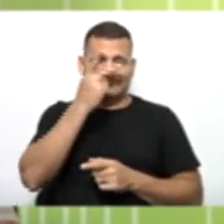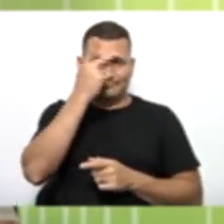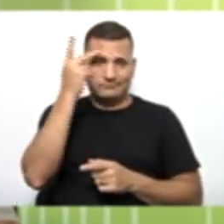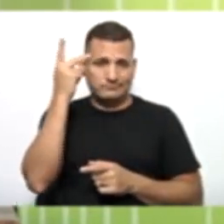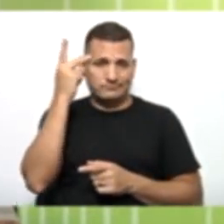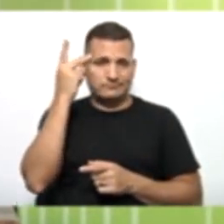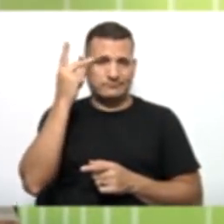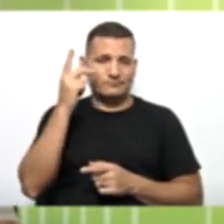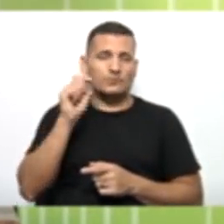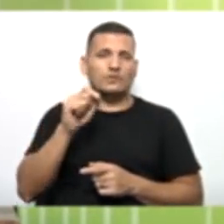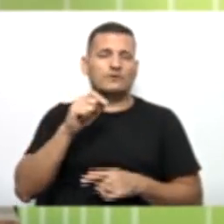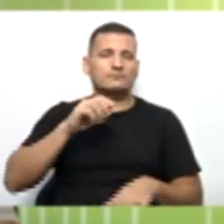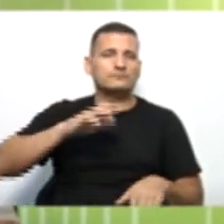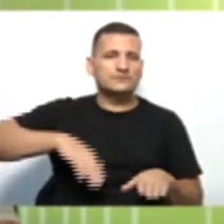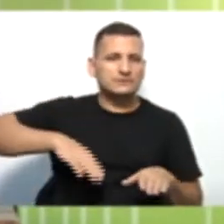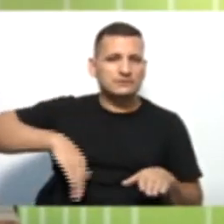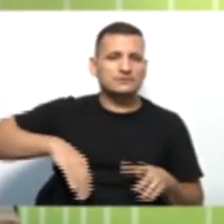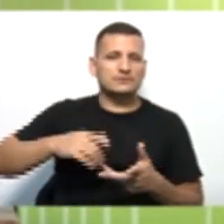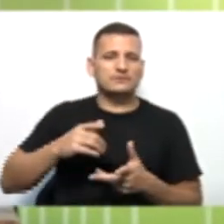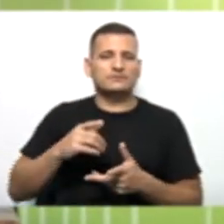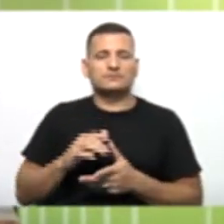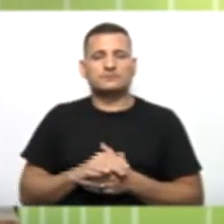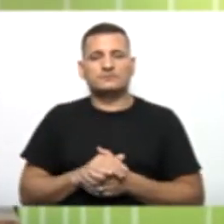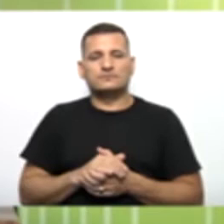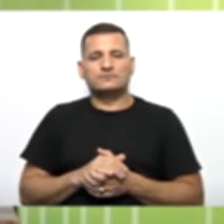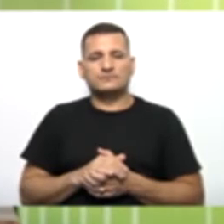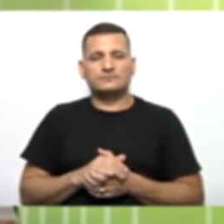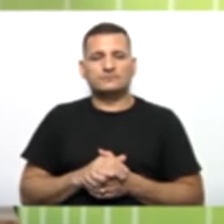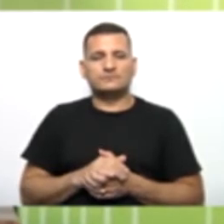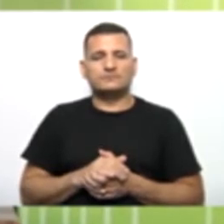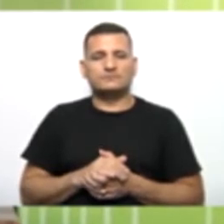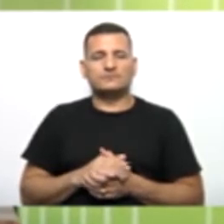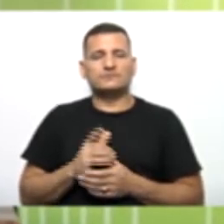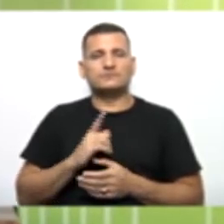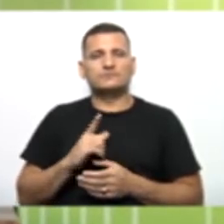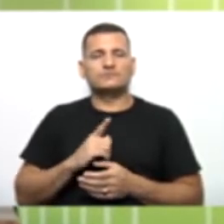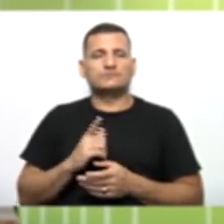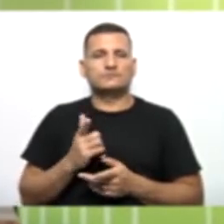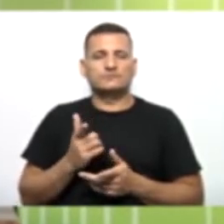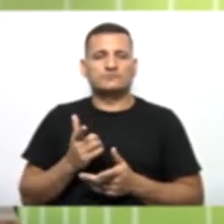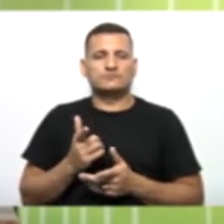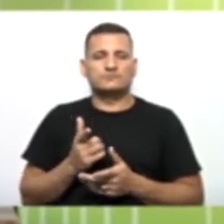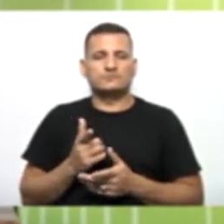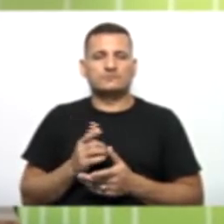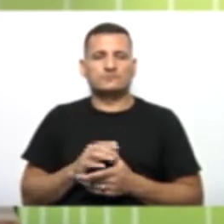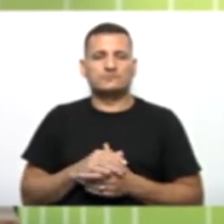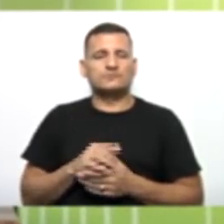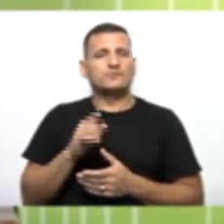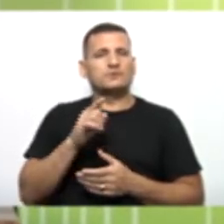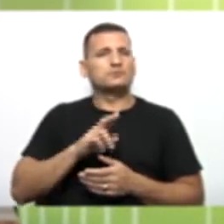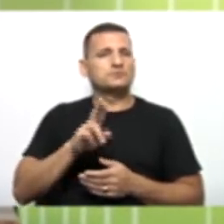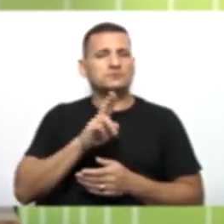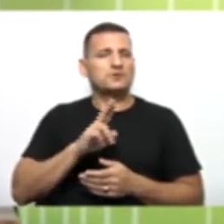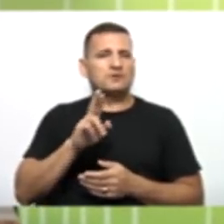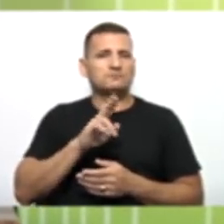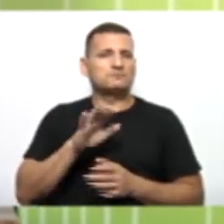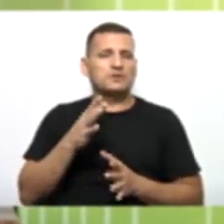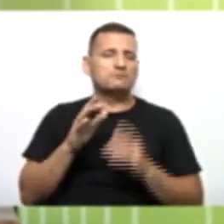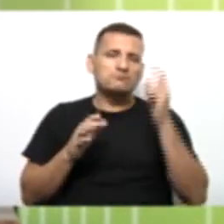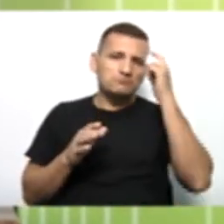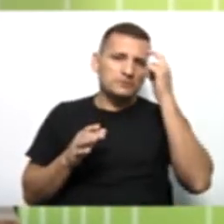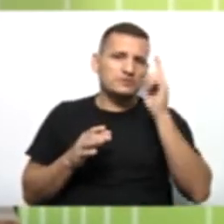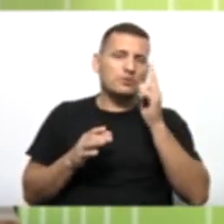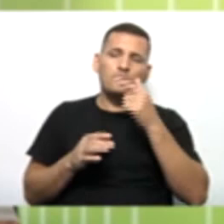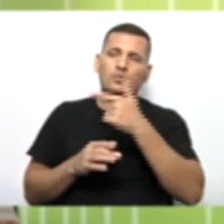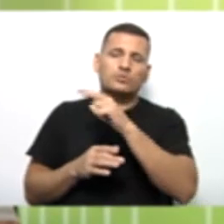tinham piscinas e tinham locais para banho, e elas utilizavam isso sem pensar naquelas pessoas que não